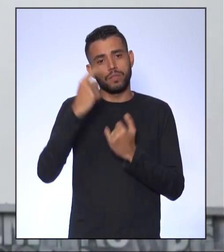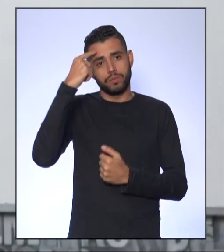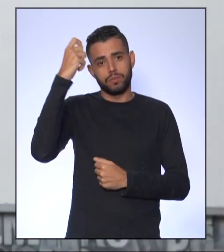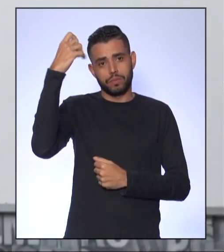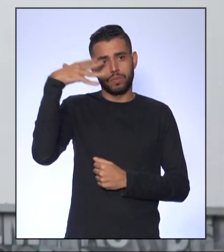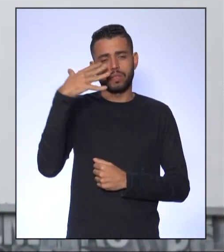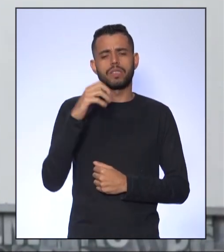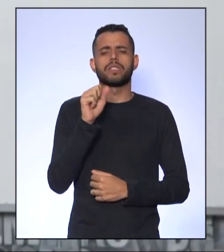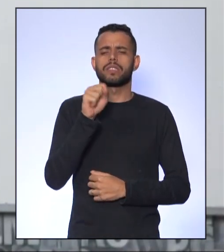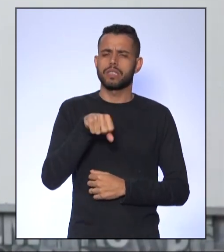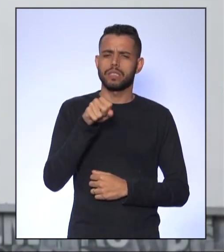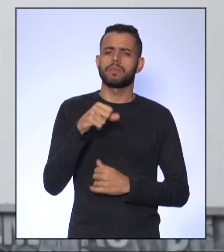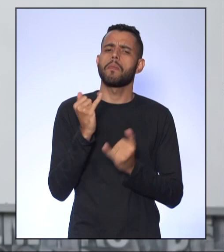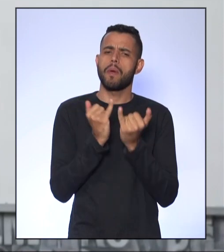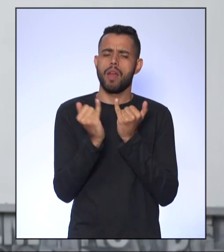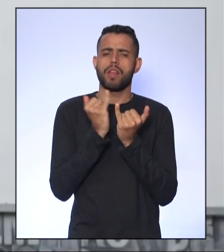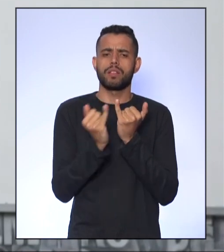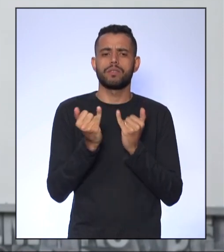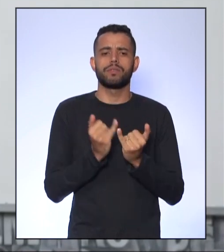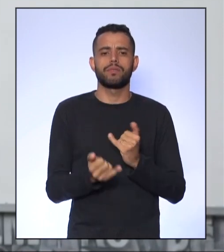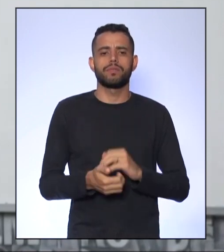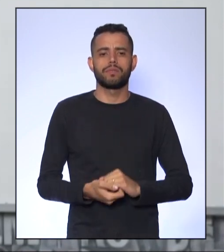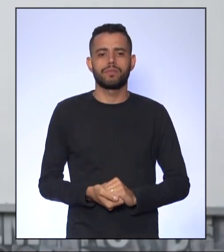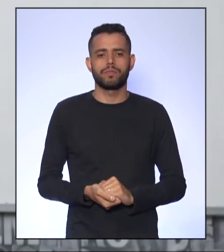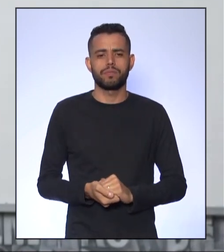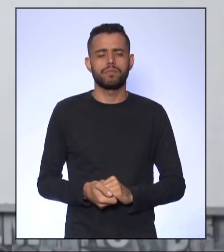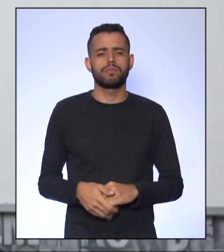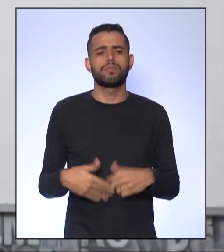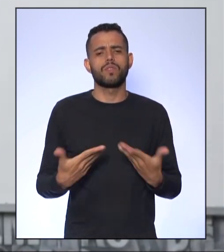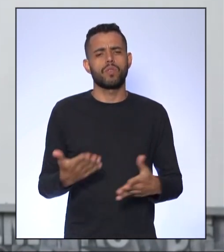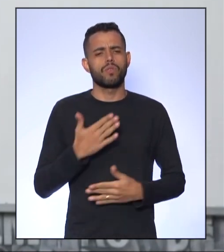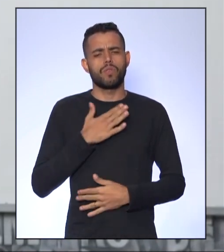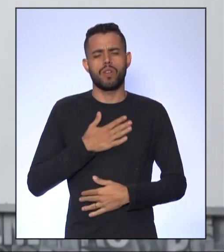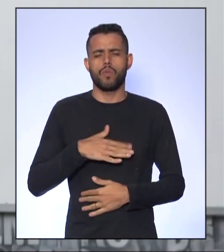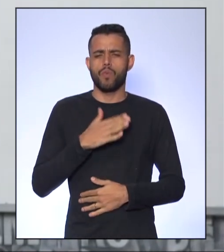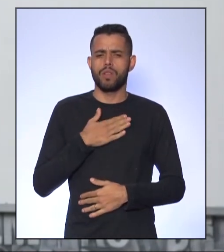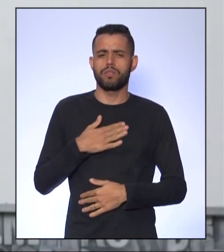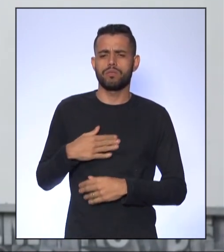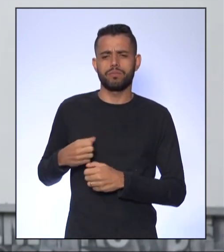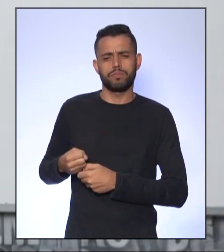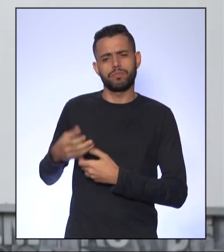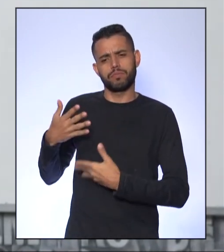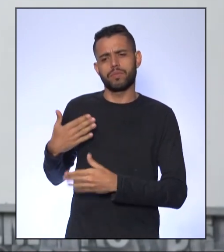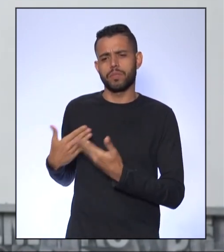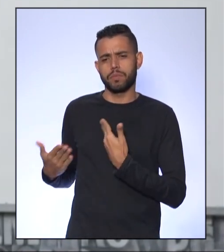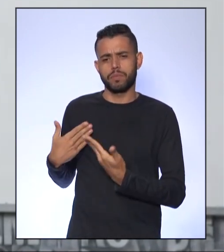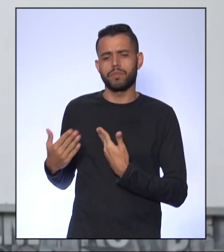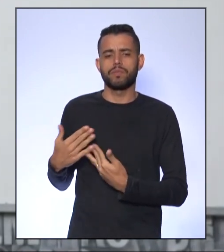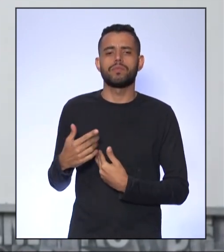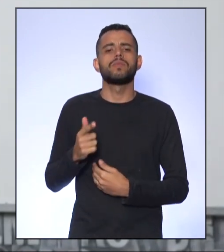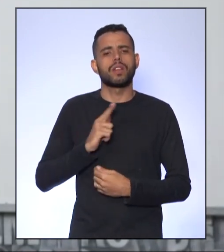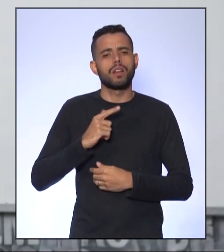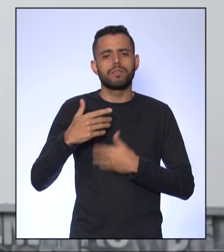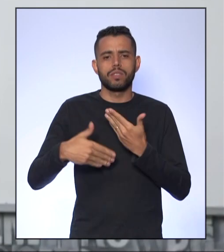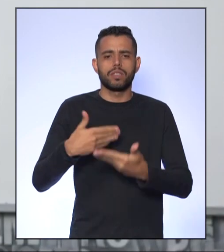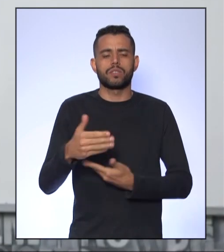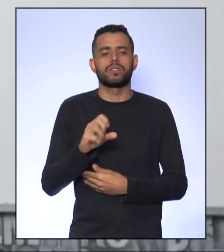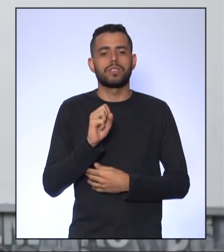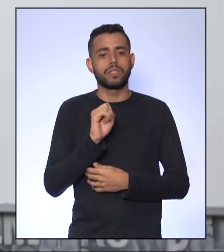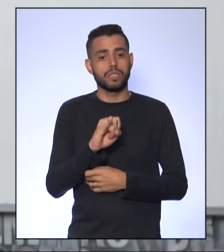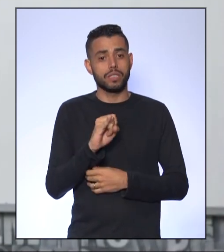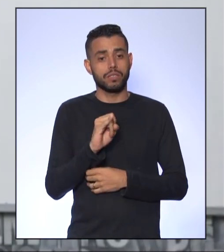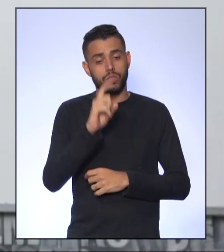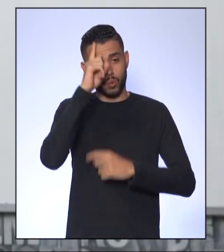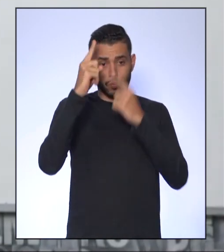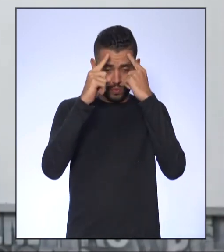com o iluminismo. Galera, tá tranquilo então, o nosso bate-papo tá fluindo. Qualquer coisa é só mandar aí que a